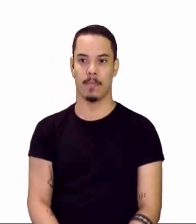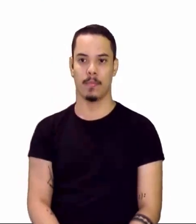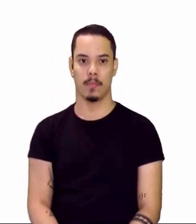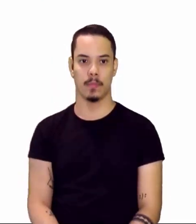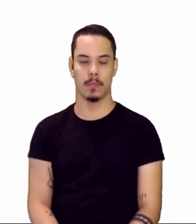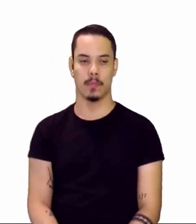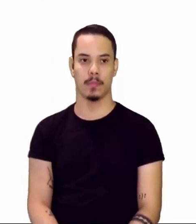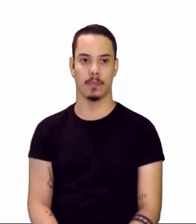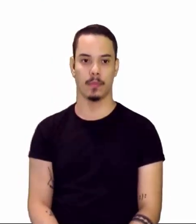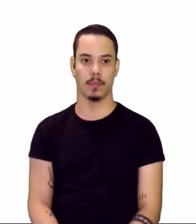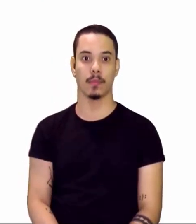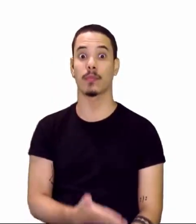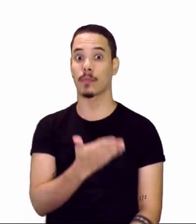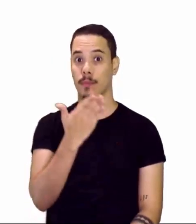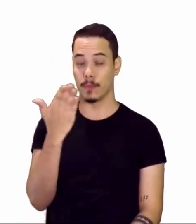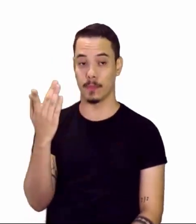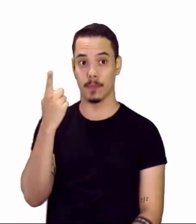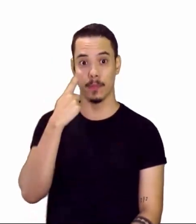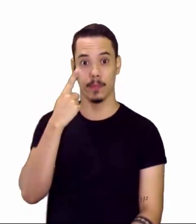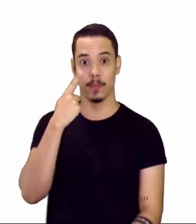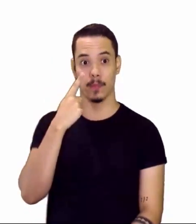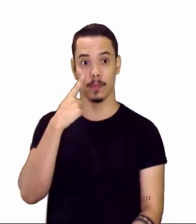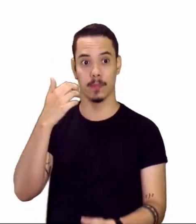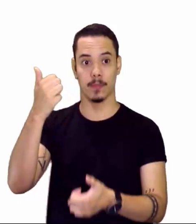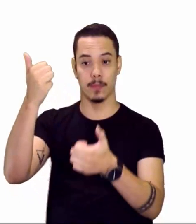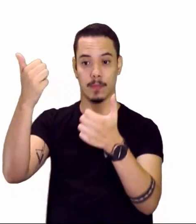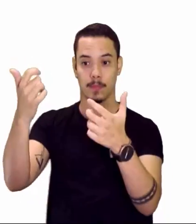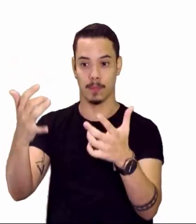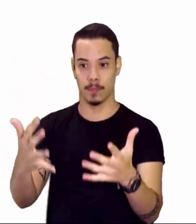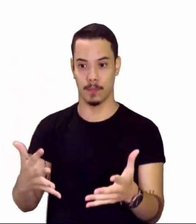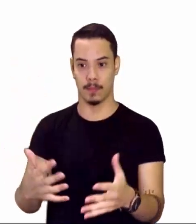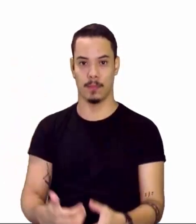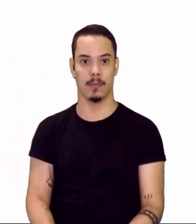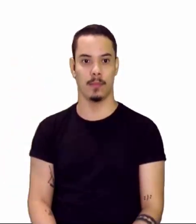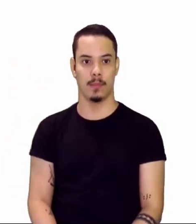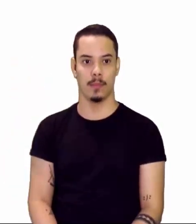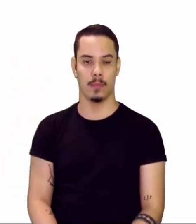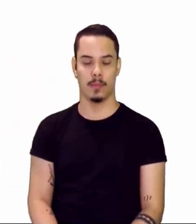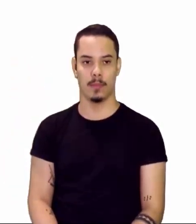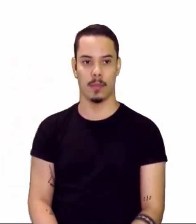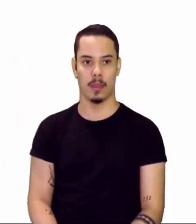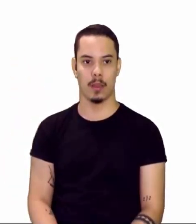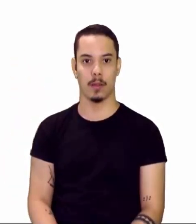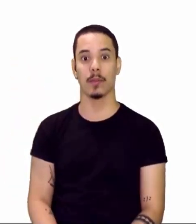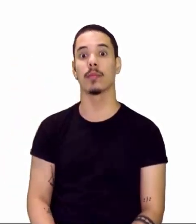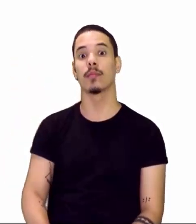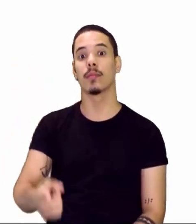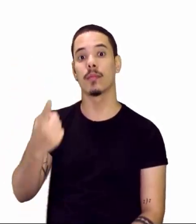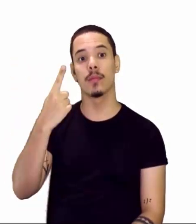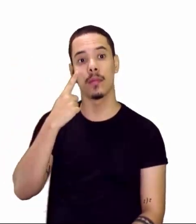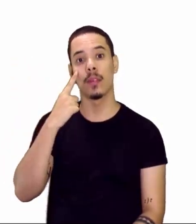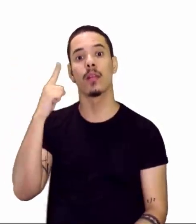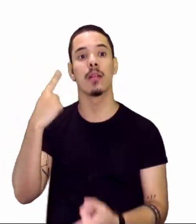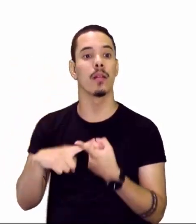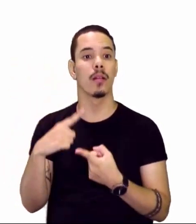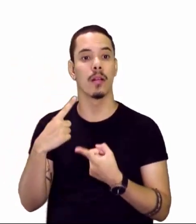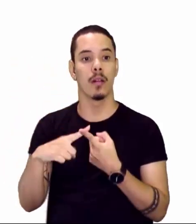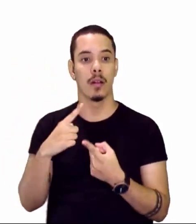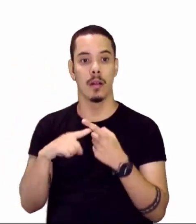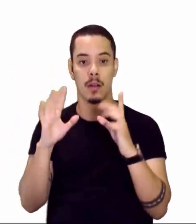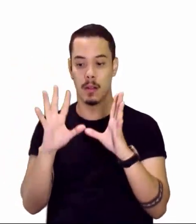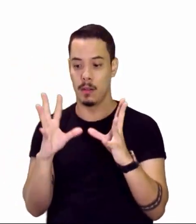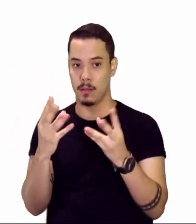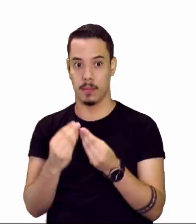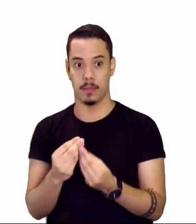valeu? Mesmo assim, vamos agora para o comentário. Então aqui, olha gente, por que que a molécula